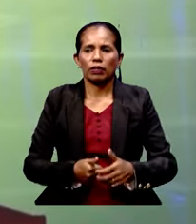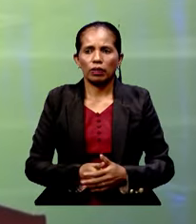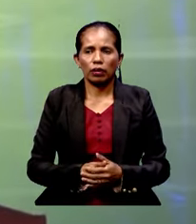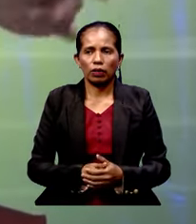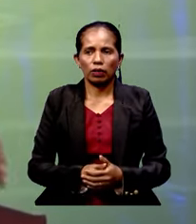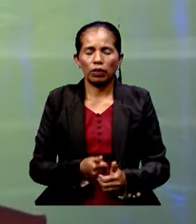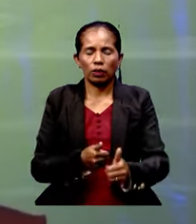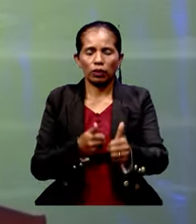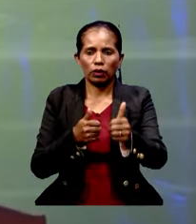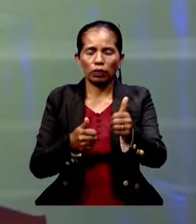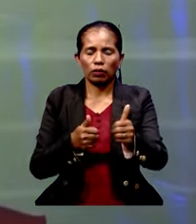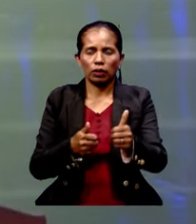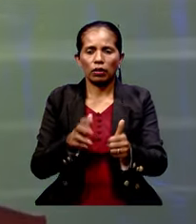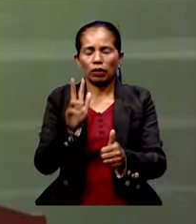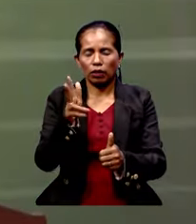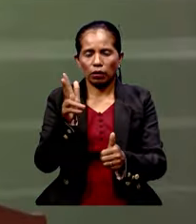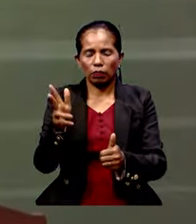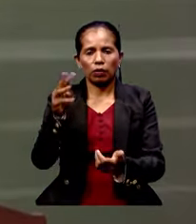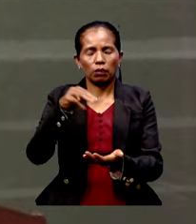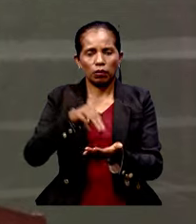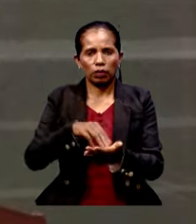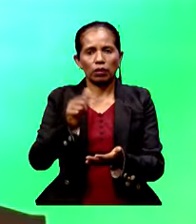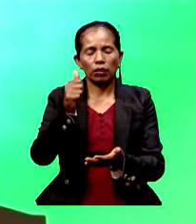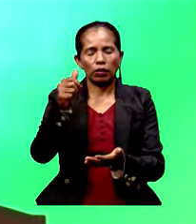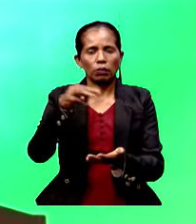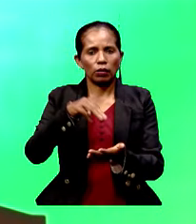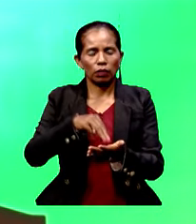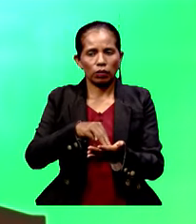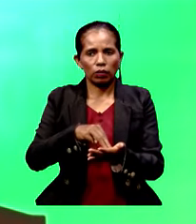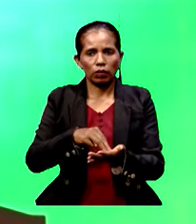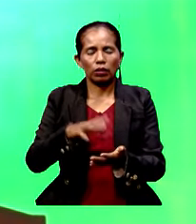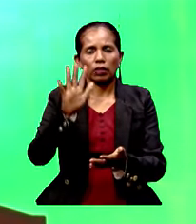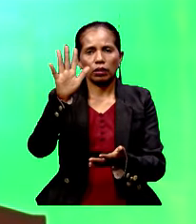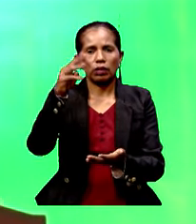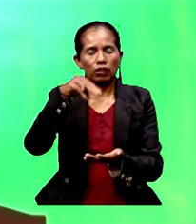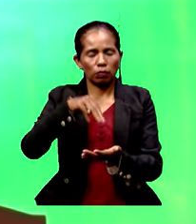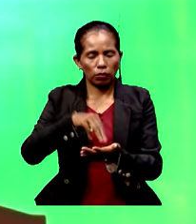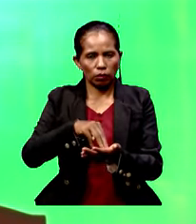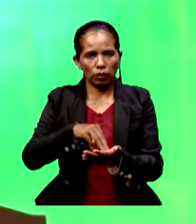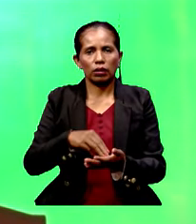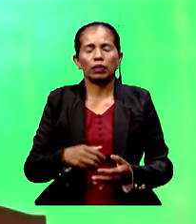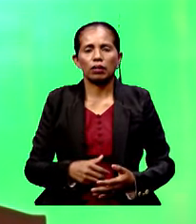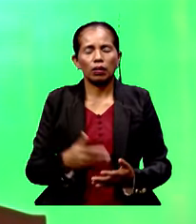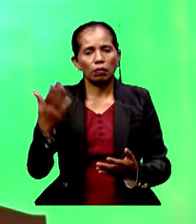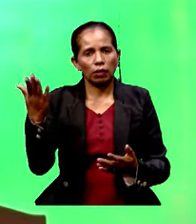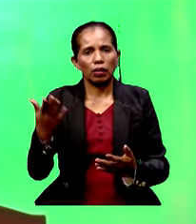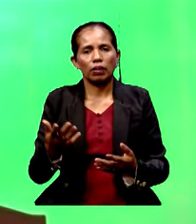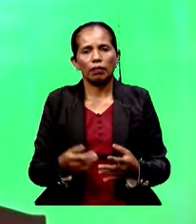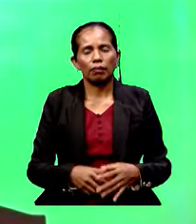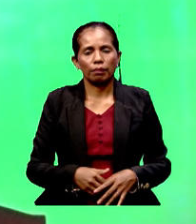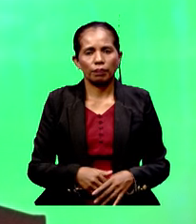30 milhões de dólares em Nen, 10 milhões de dólares em Nevá, 5 milhões de dólares em Nevá.